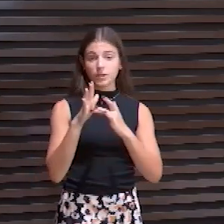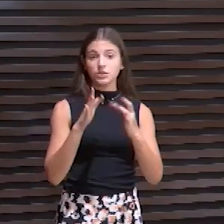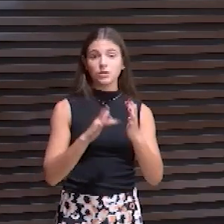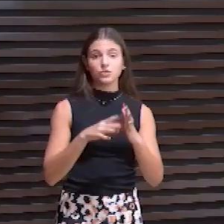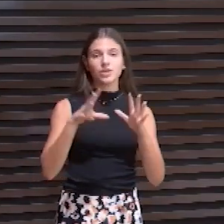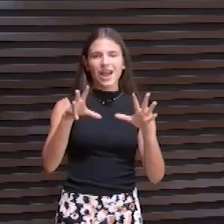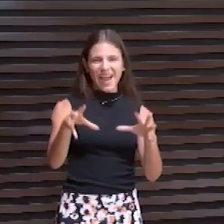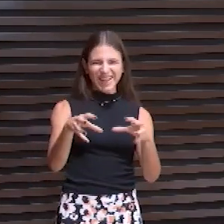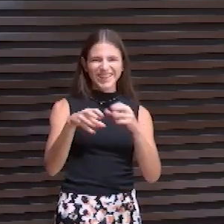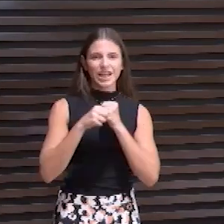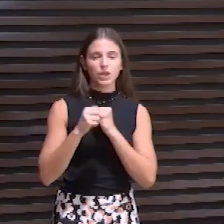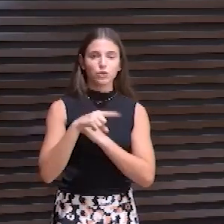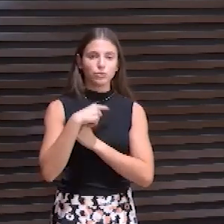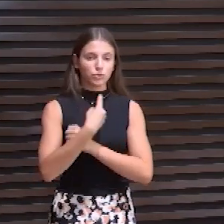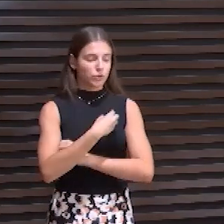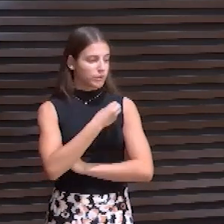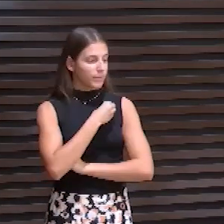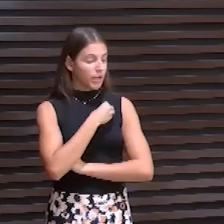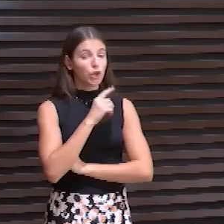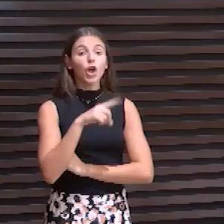pecados, nós estávamos lá.